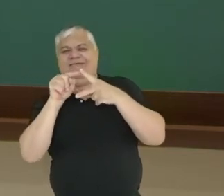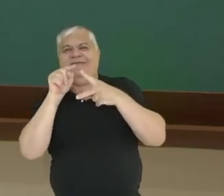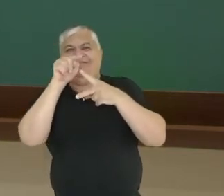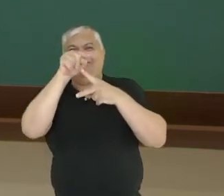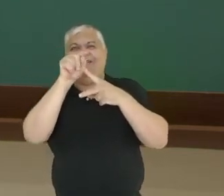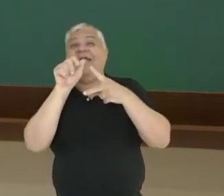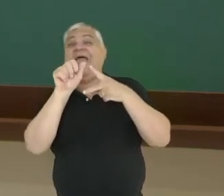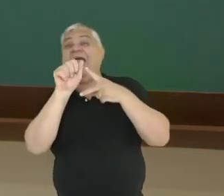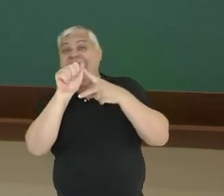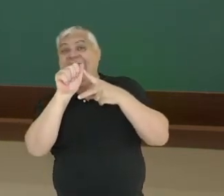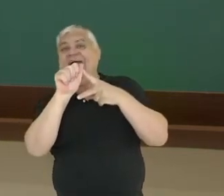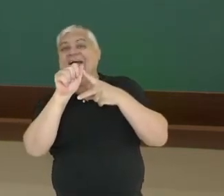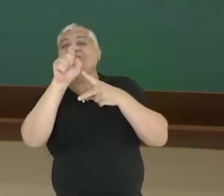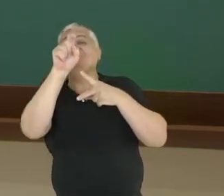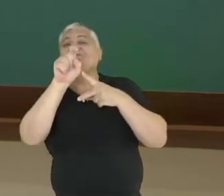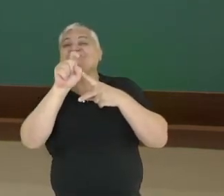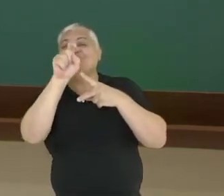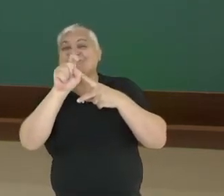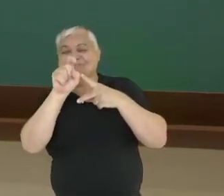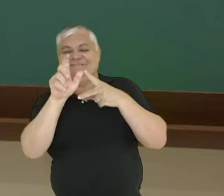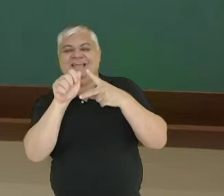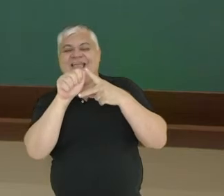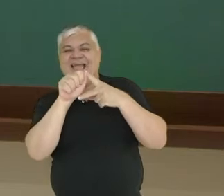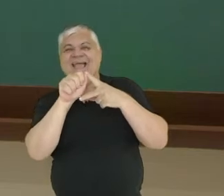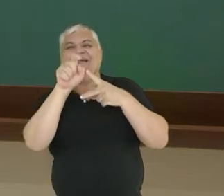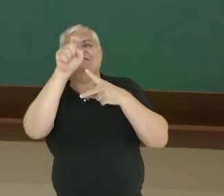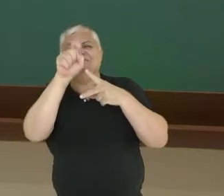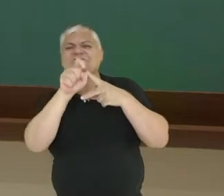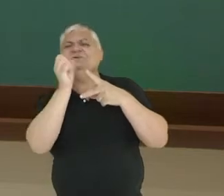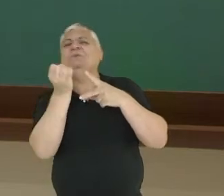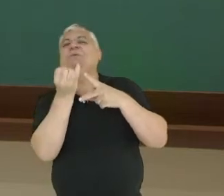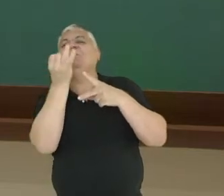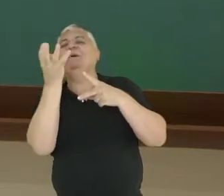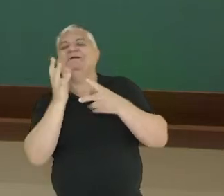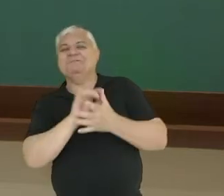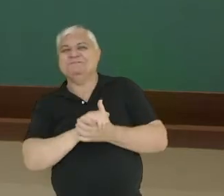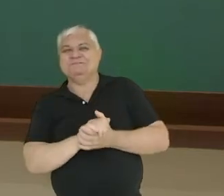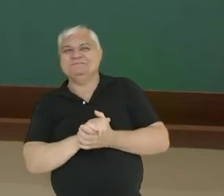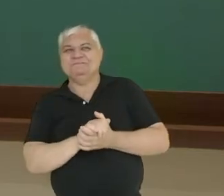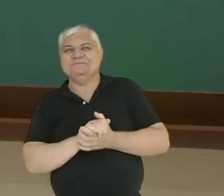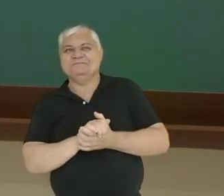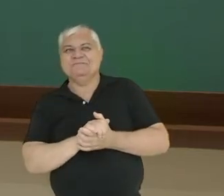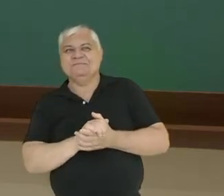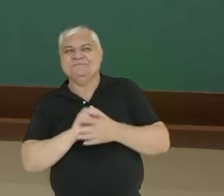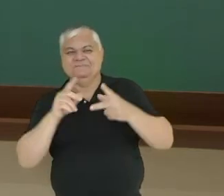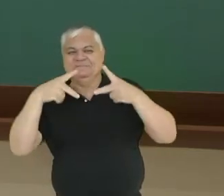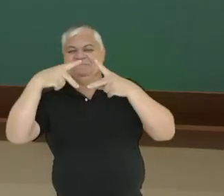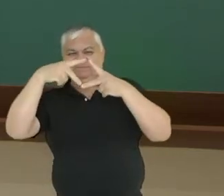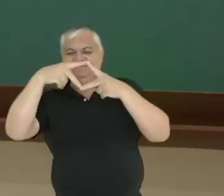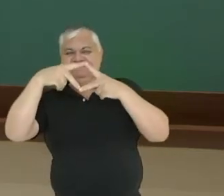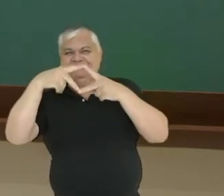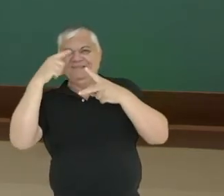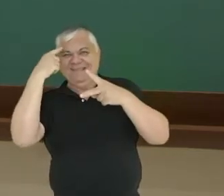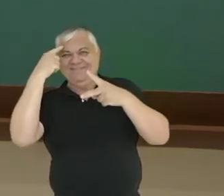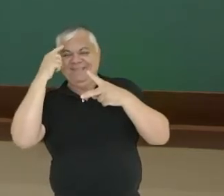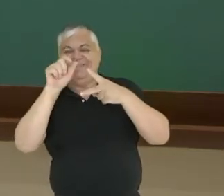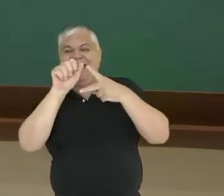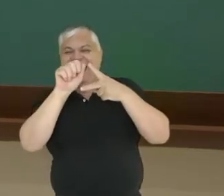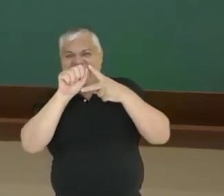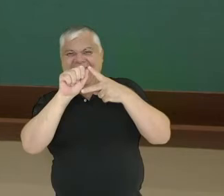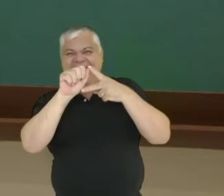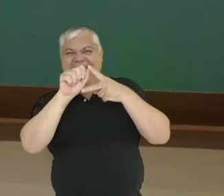A mais o ângulo externo X, ok? E esse chapeuzinho em cima do